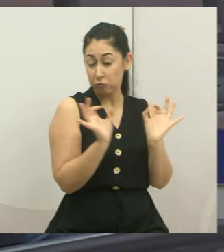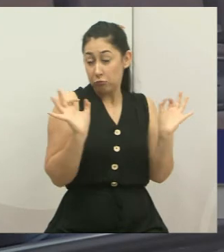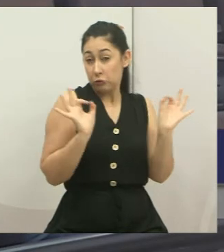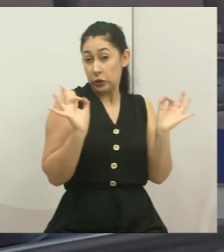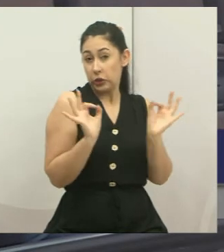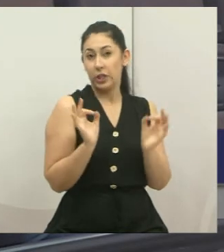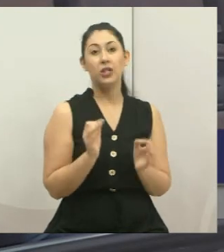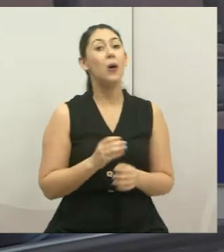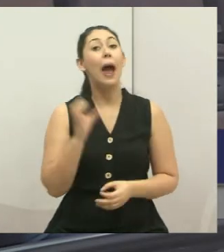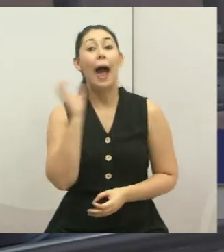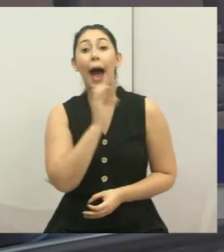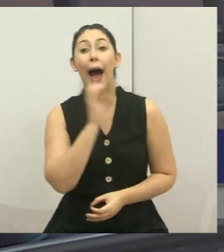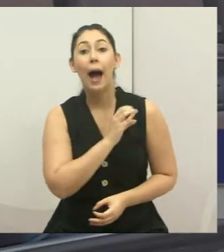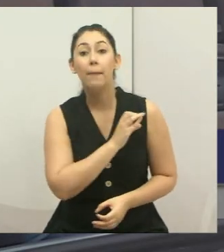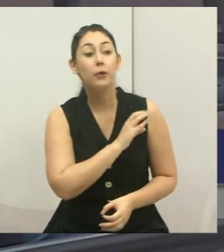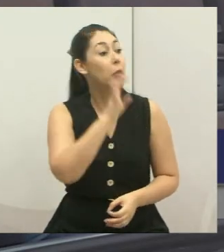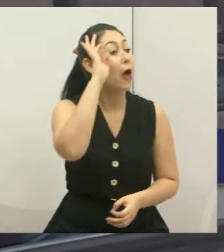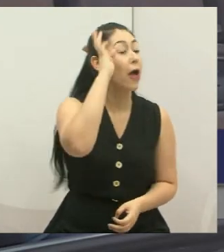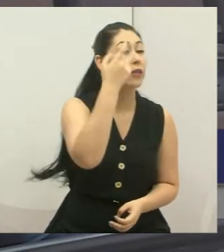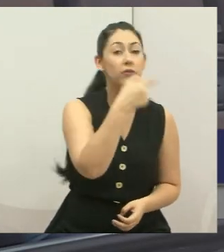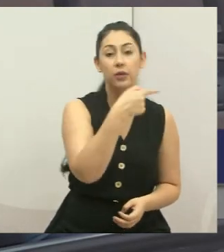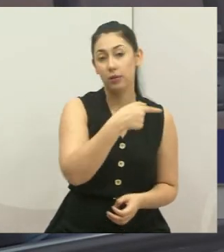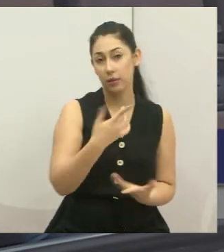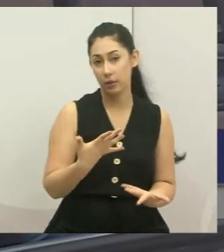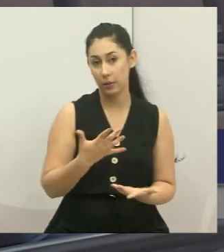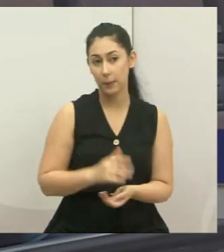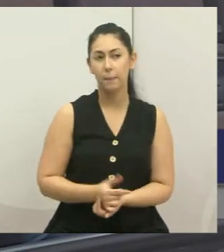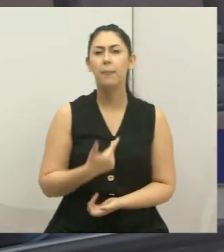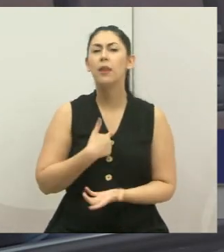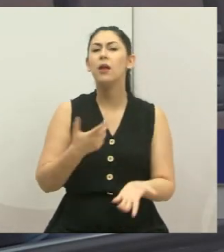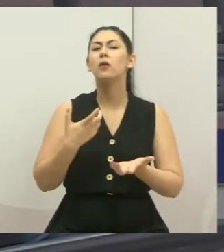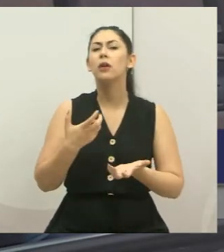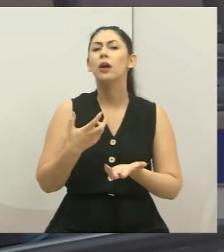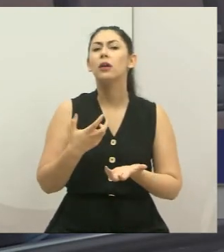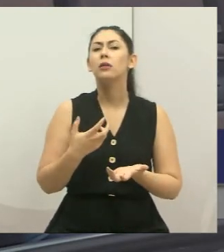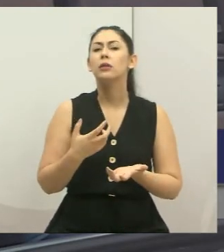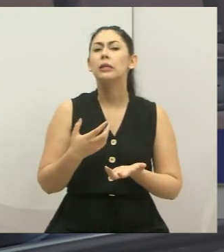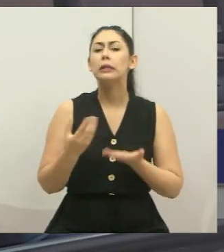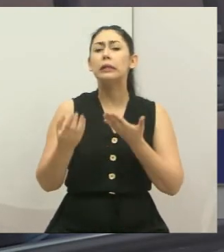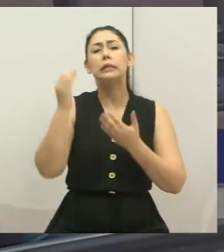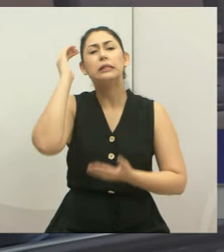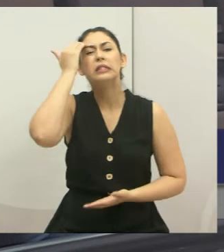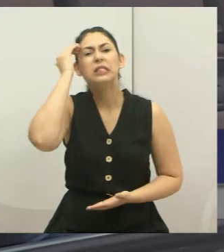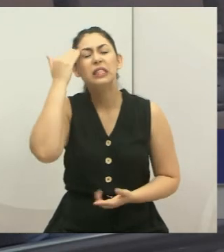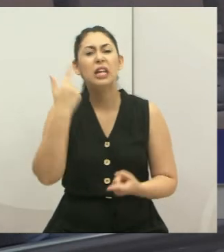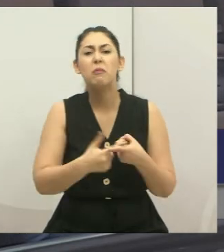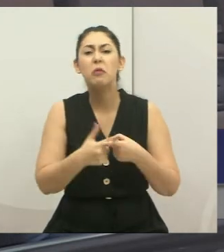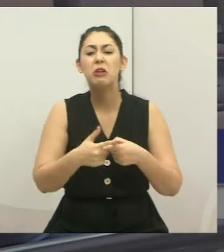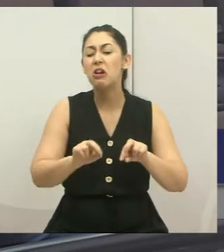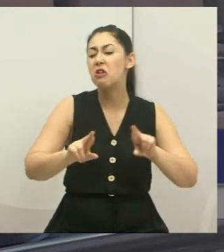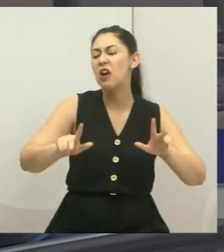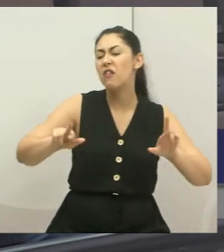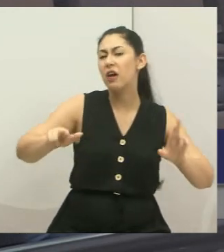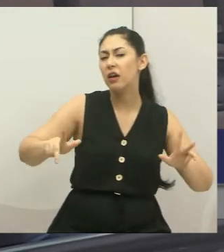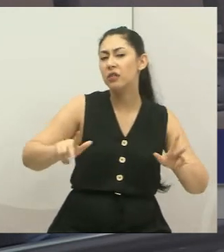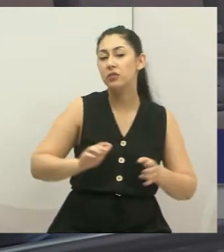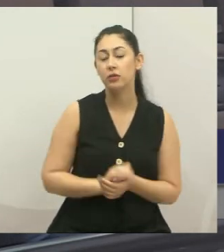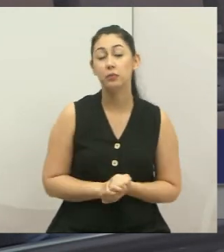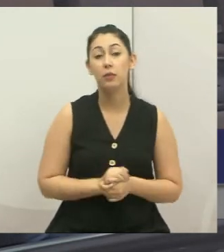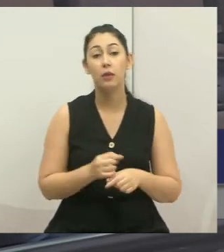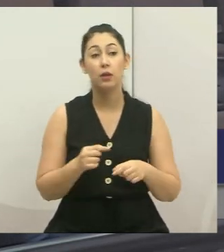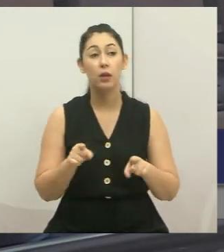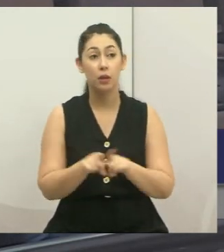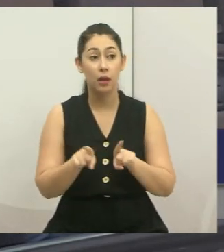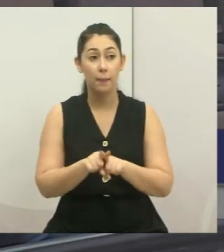chegou rapidinho, instalaram água lá. Então eu gostaria de saber qual é a discrepância em relação a isso. E uma outra queixa, duas